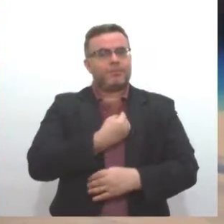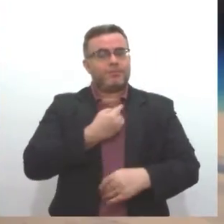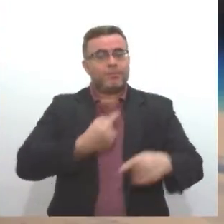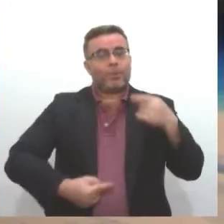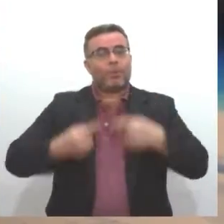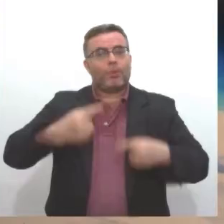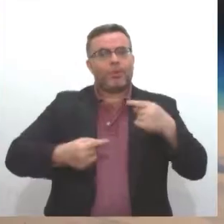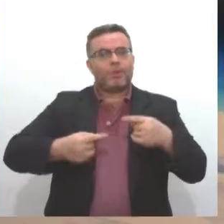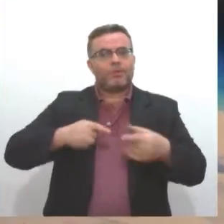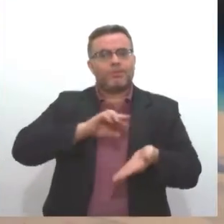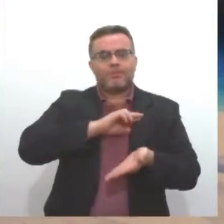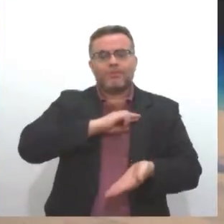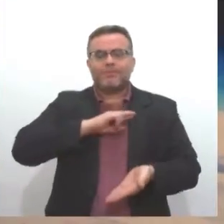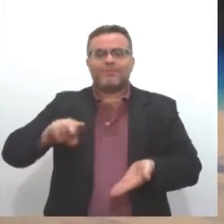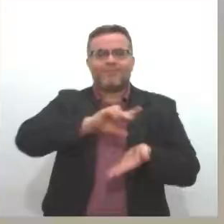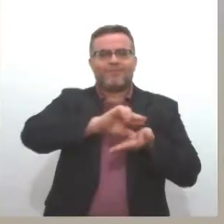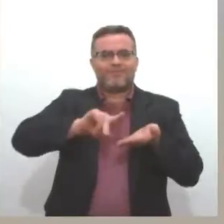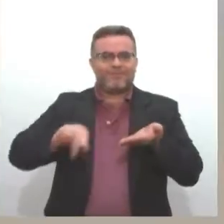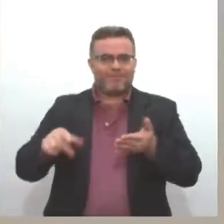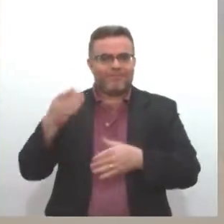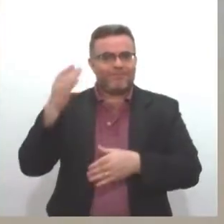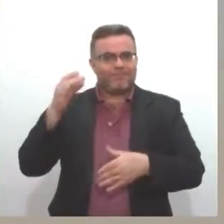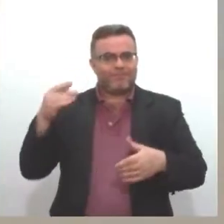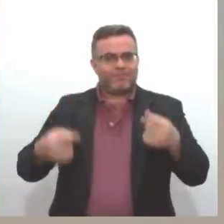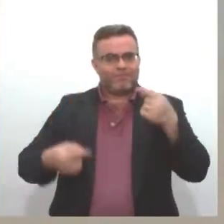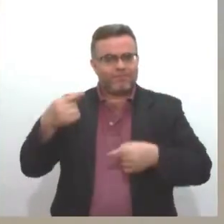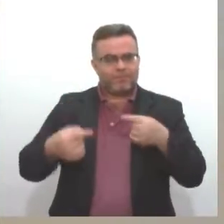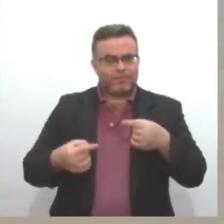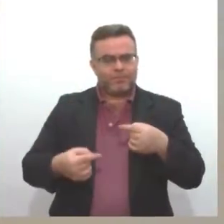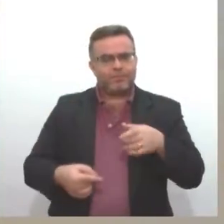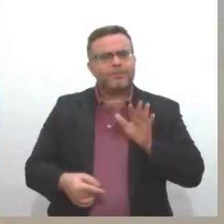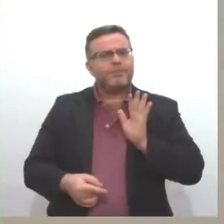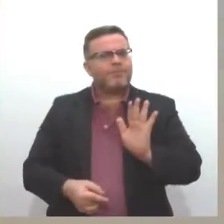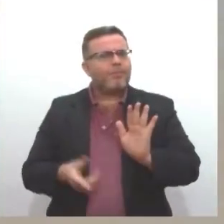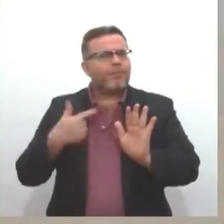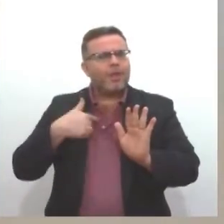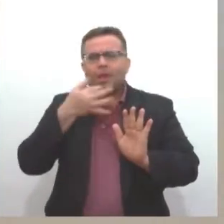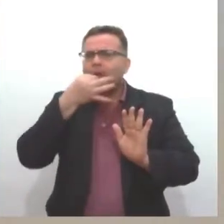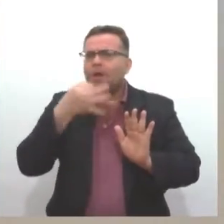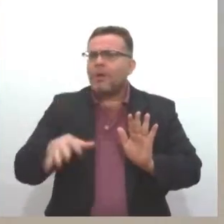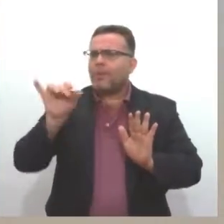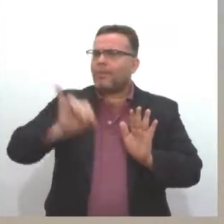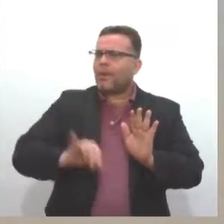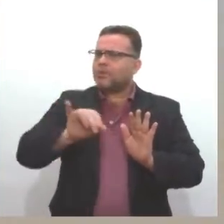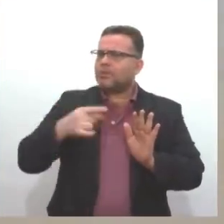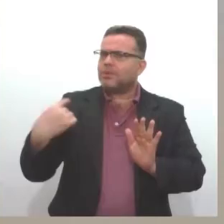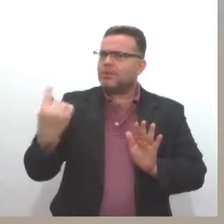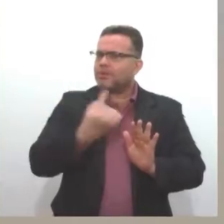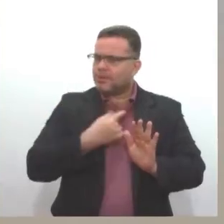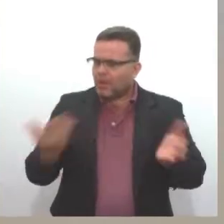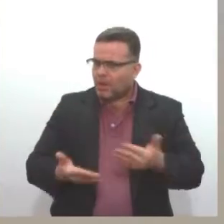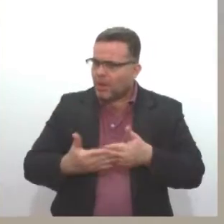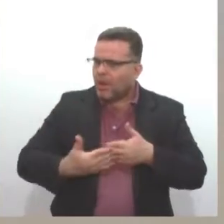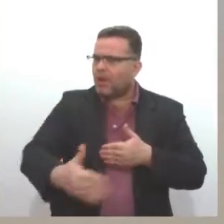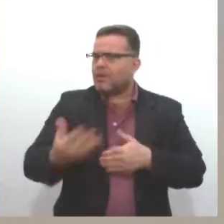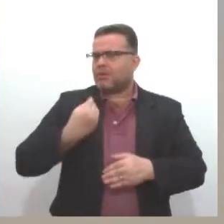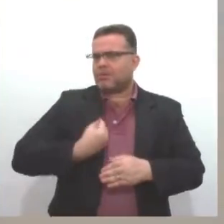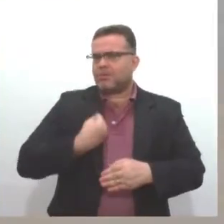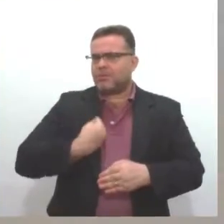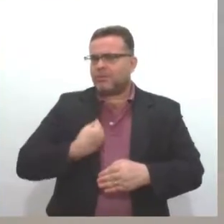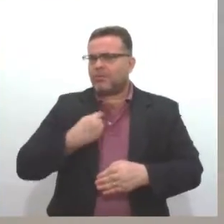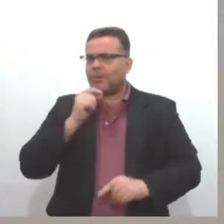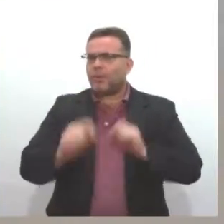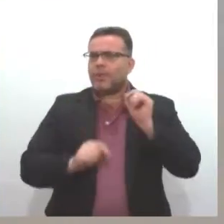entre religião e ciência. Eu acho que uma distinção que é bastante importante, inclusive para os nossos dias, e que